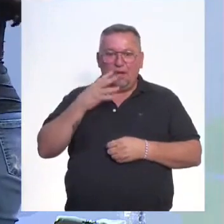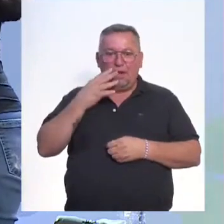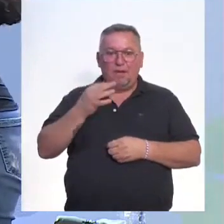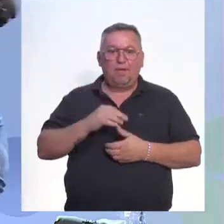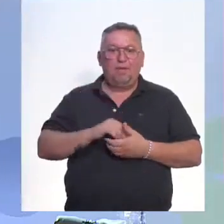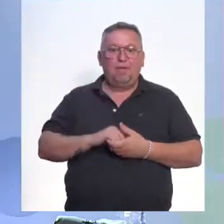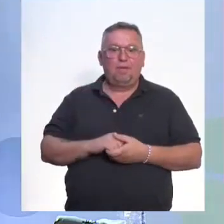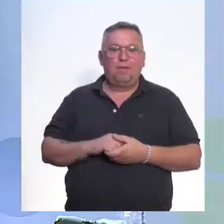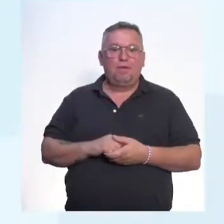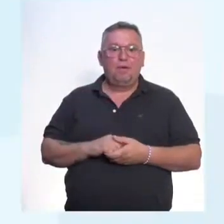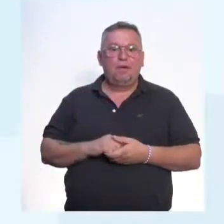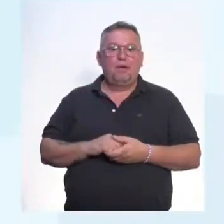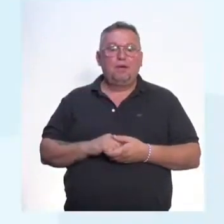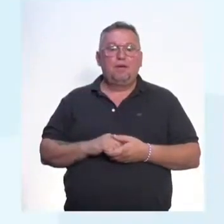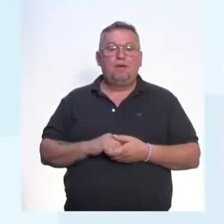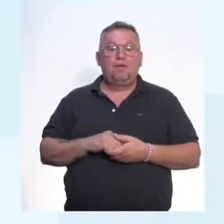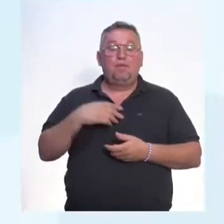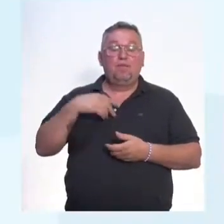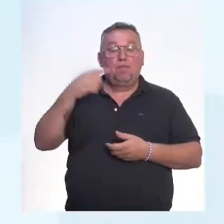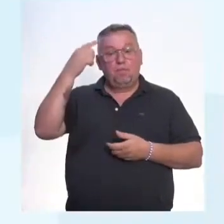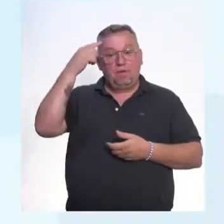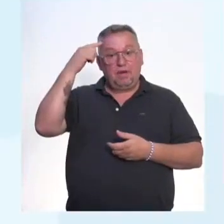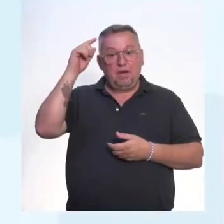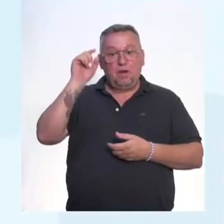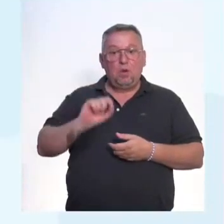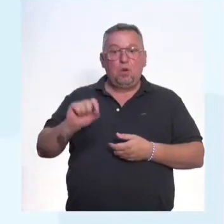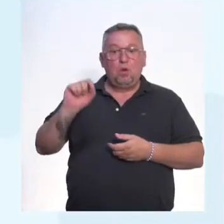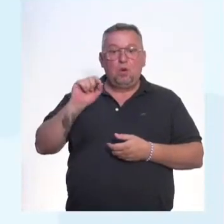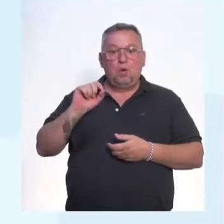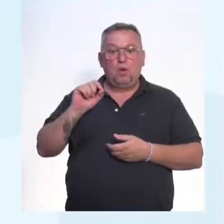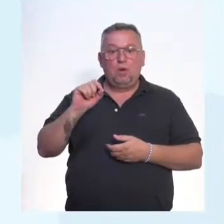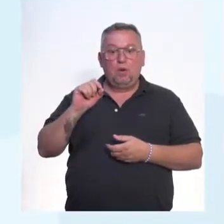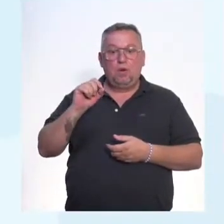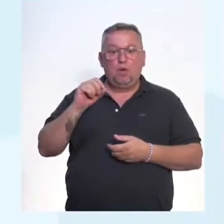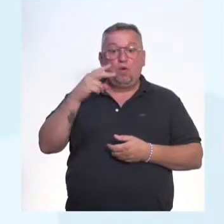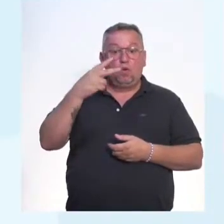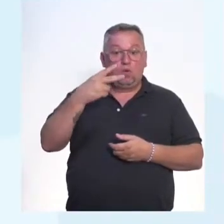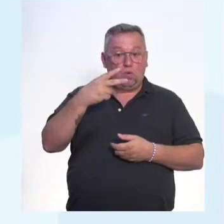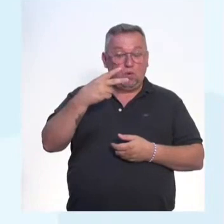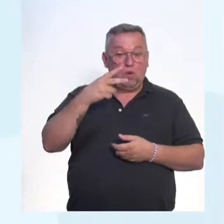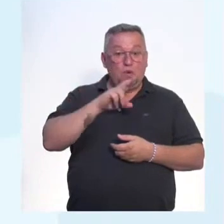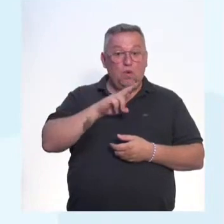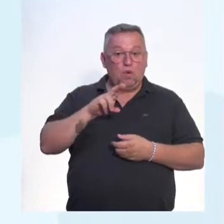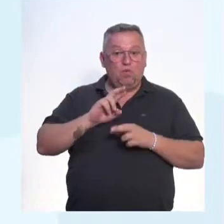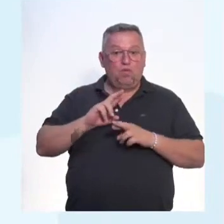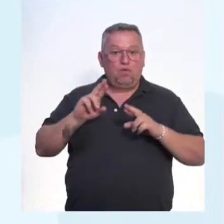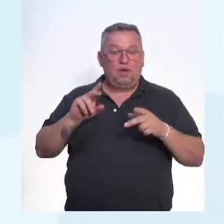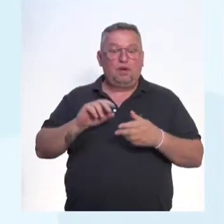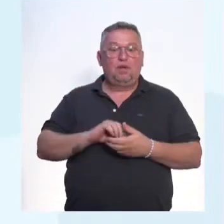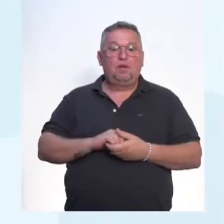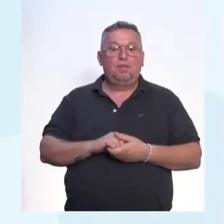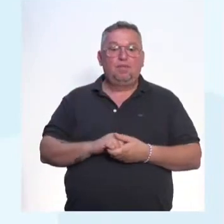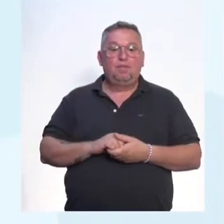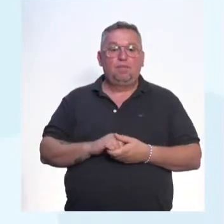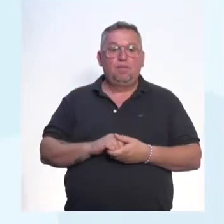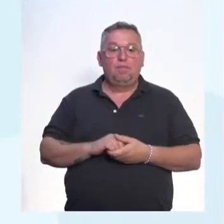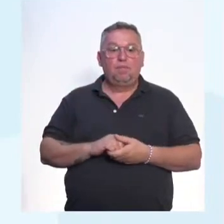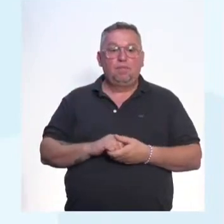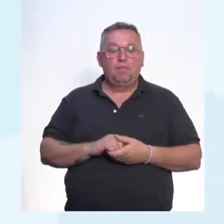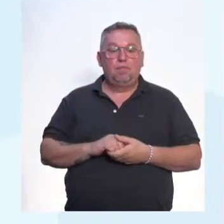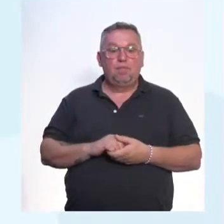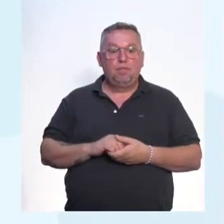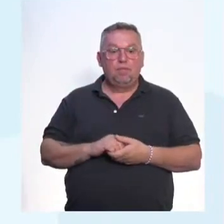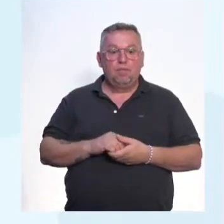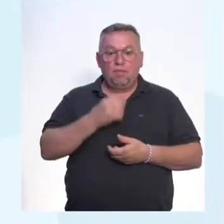atenção. Vou começar a pensar 2 itens com nomes diferentes. Por exemplo,